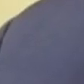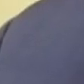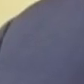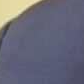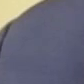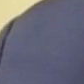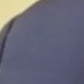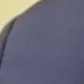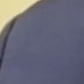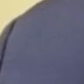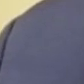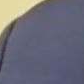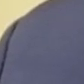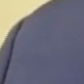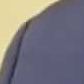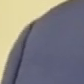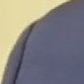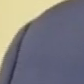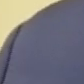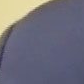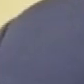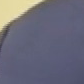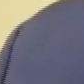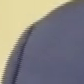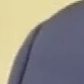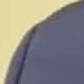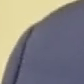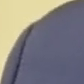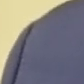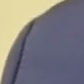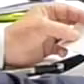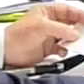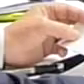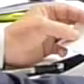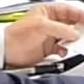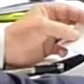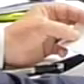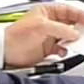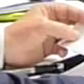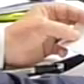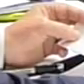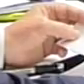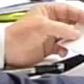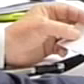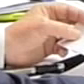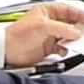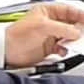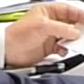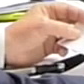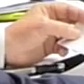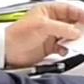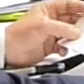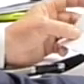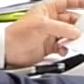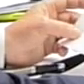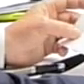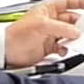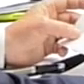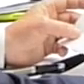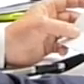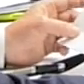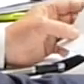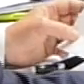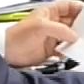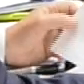rezler presidente do Tribunal a missa de Santa Catarina o primeiro passo foi a leitura dos principais pontos